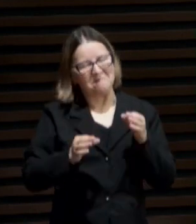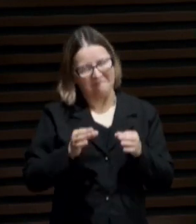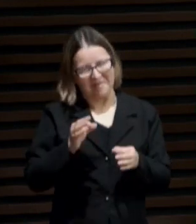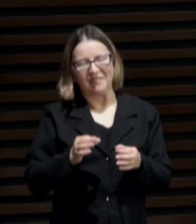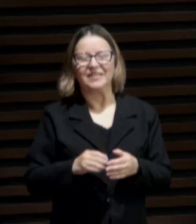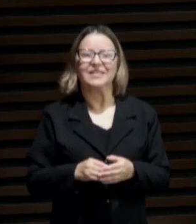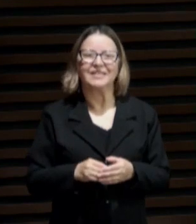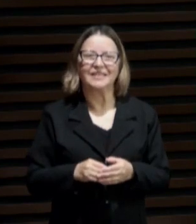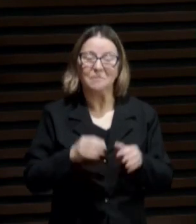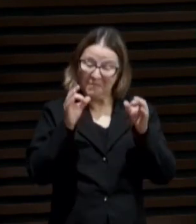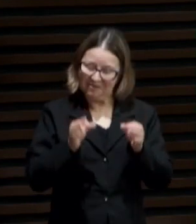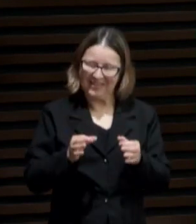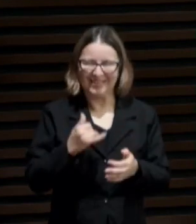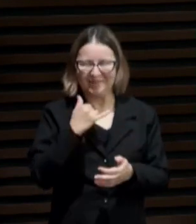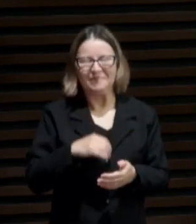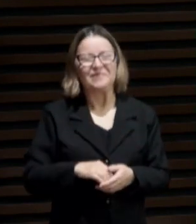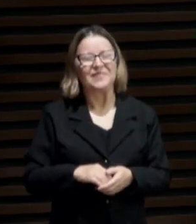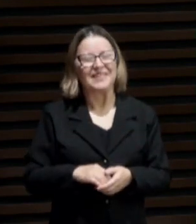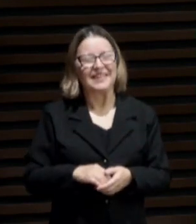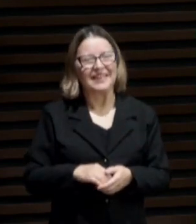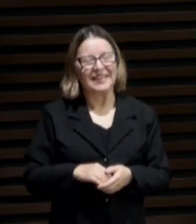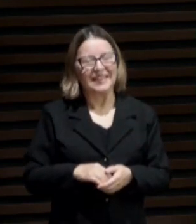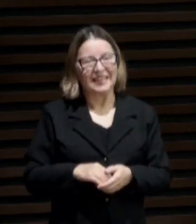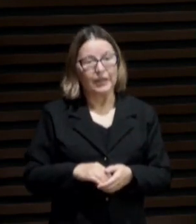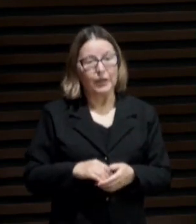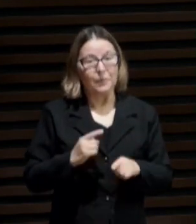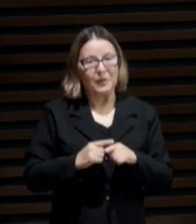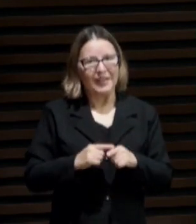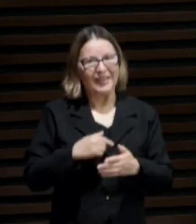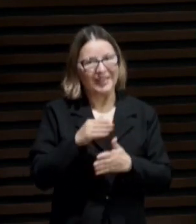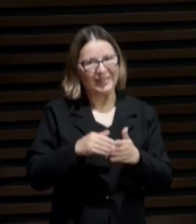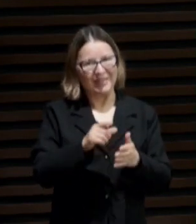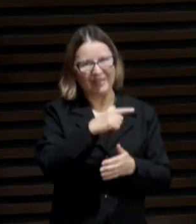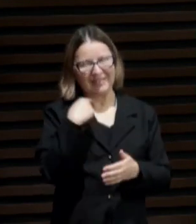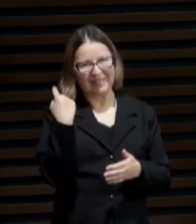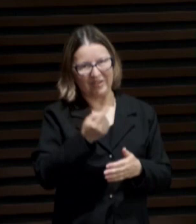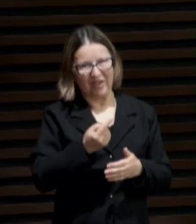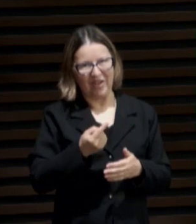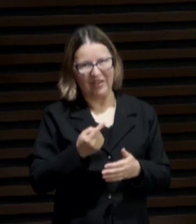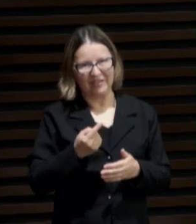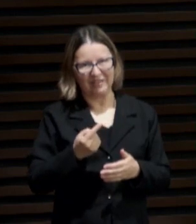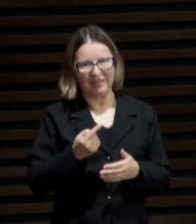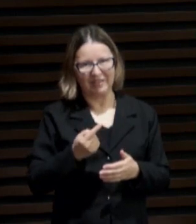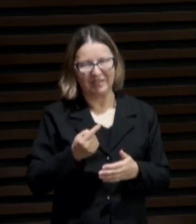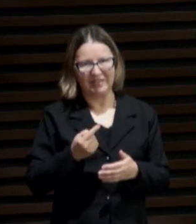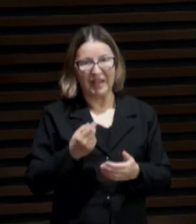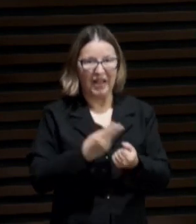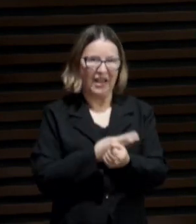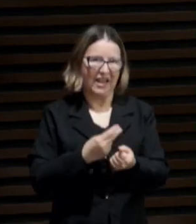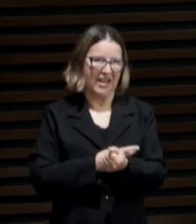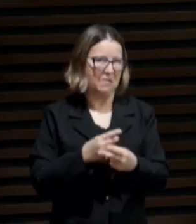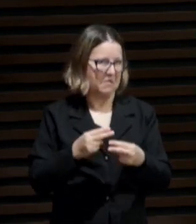3, versículo 2 diz. Porque todos nós tropeçamos em muitas coisas. Se alguém